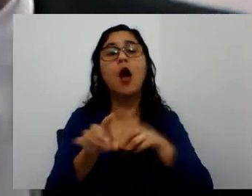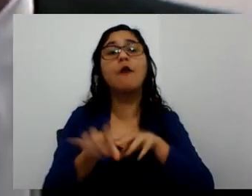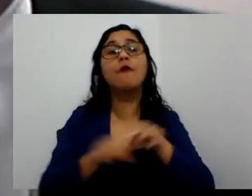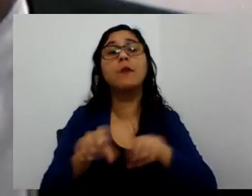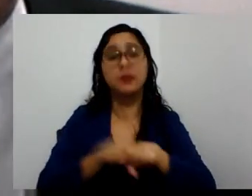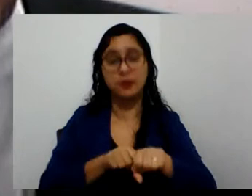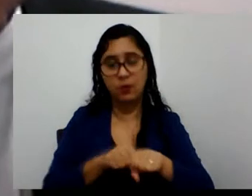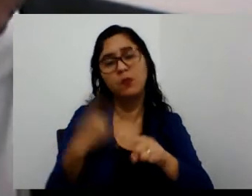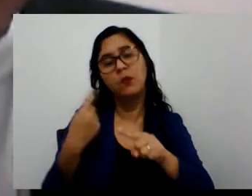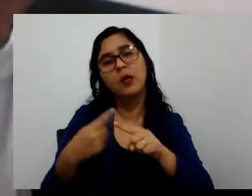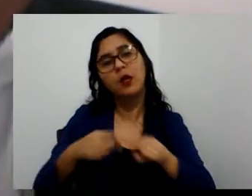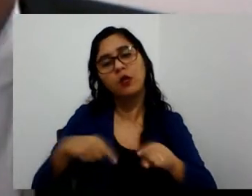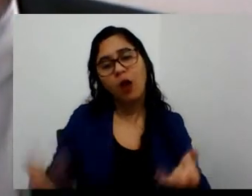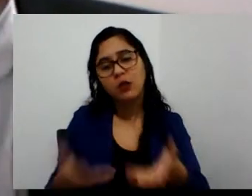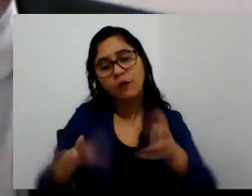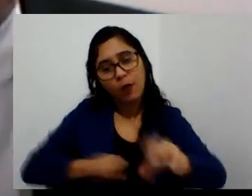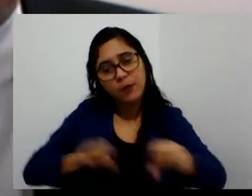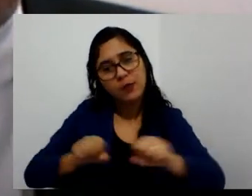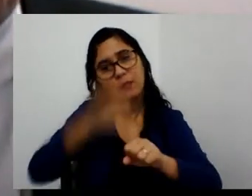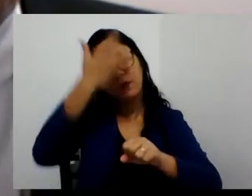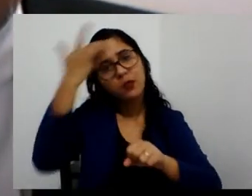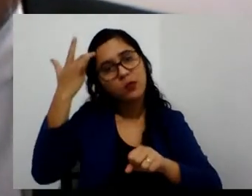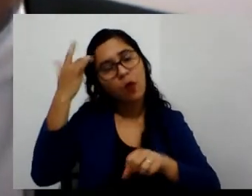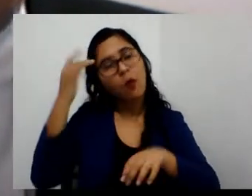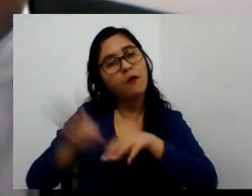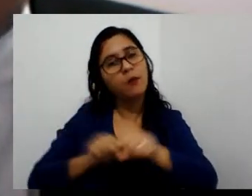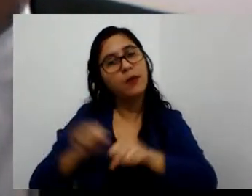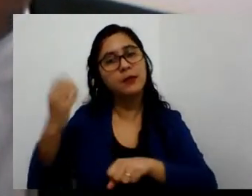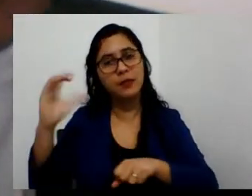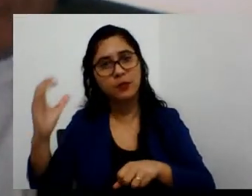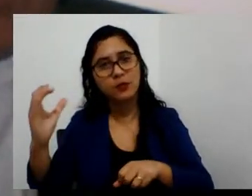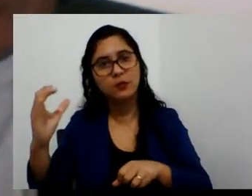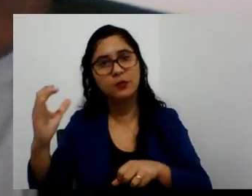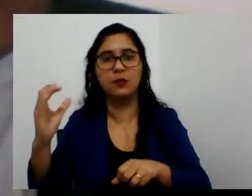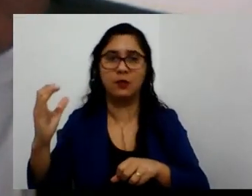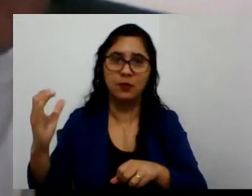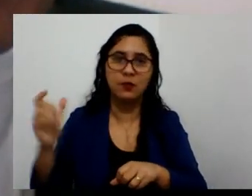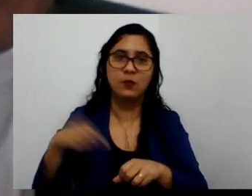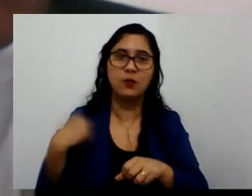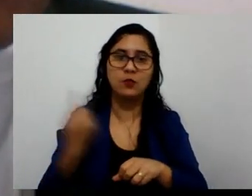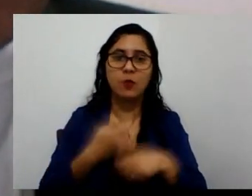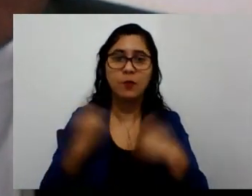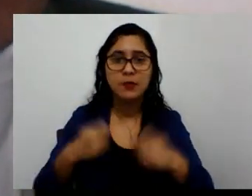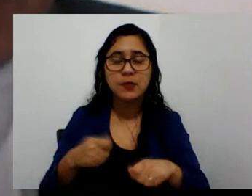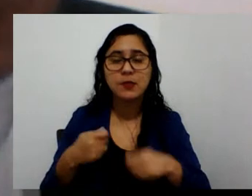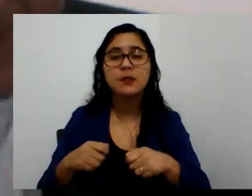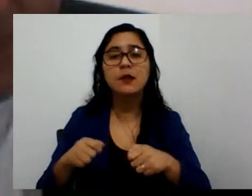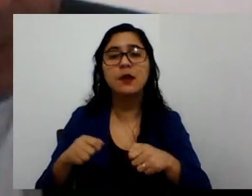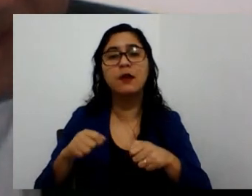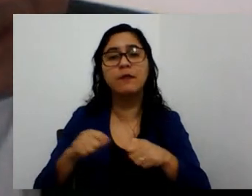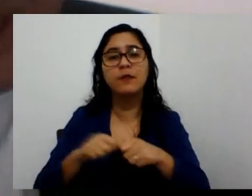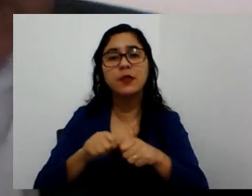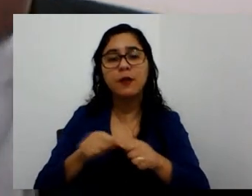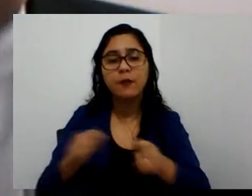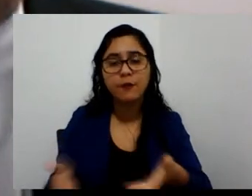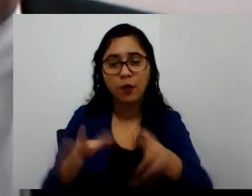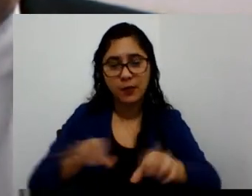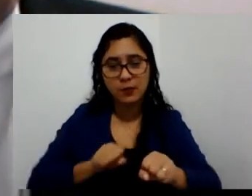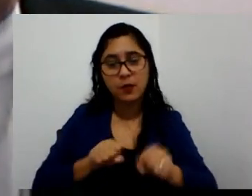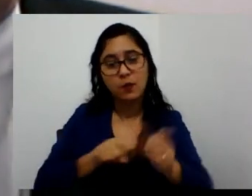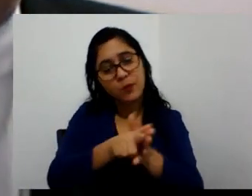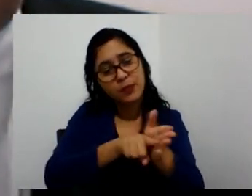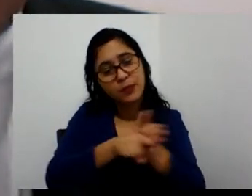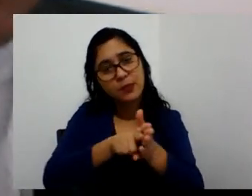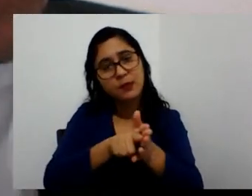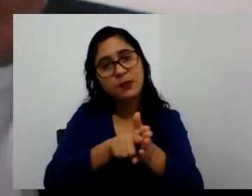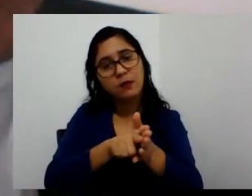pessoas, formando cientistas, então nós precisamos atuar na formação de pesquisadores éticos.